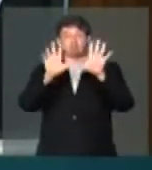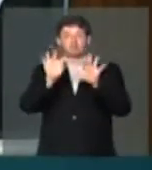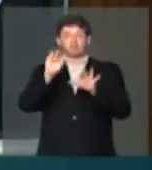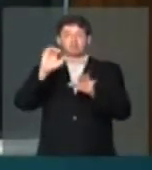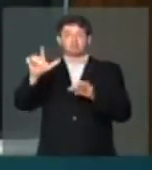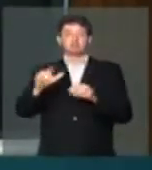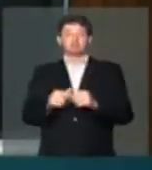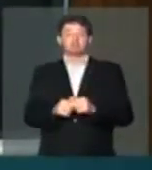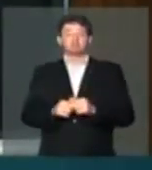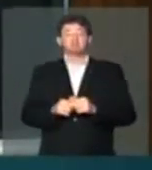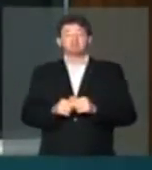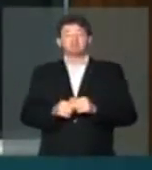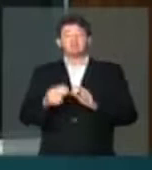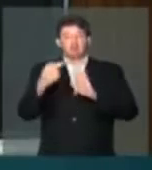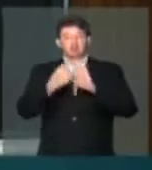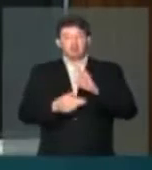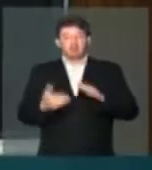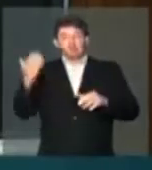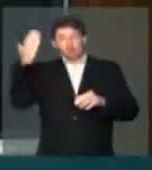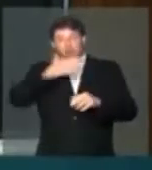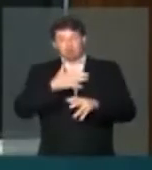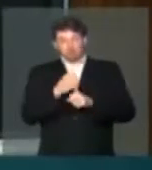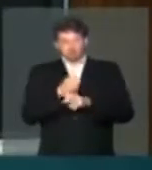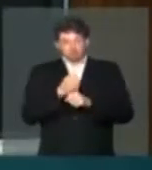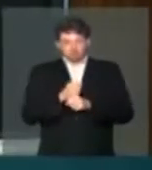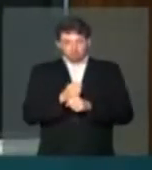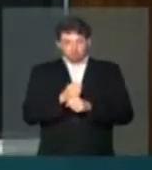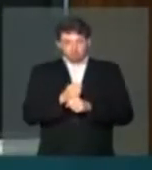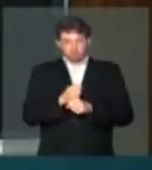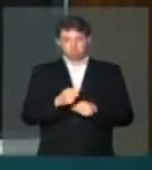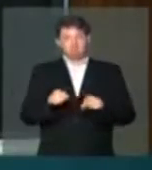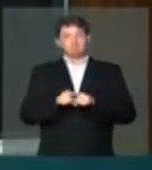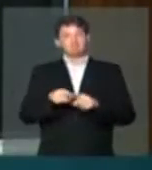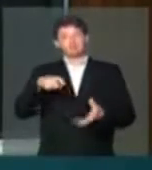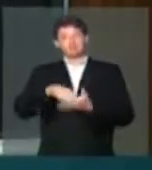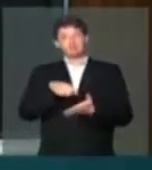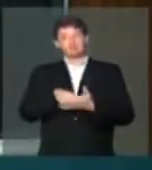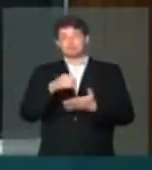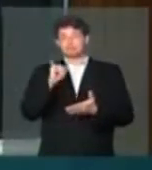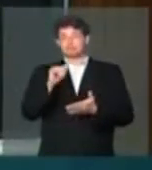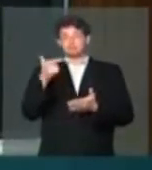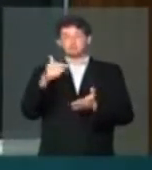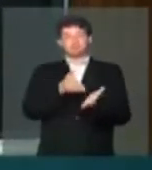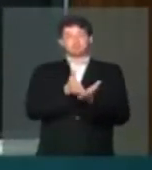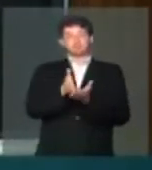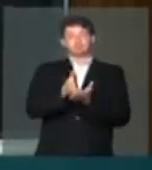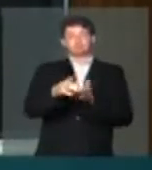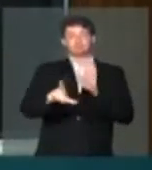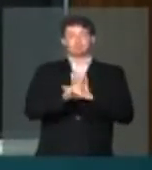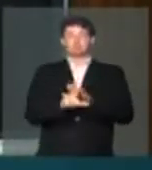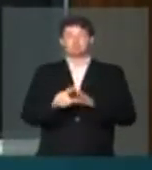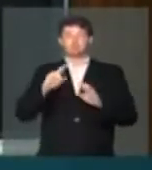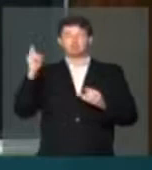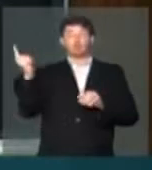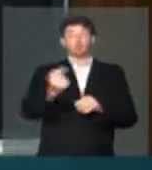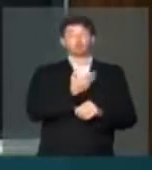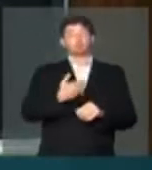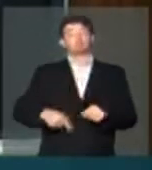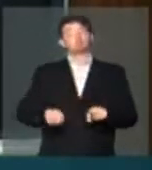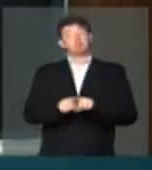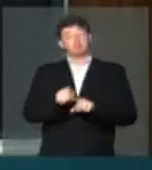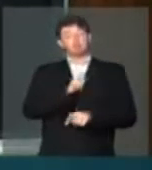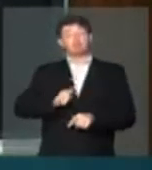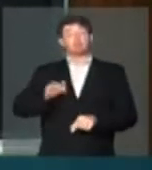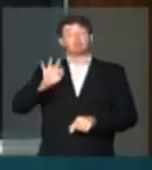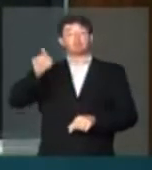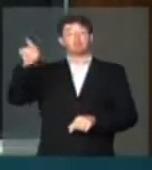fiscal, os requisitos de prestação de contas e as sanções pelo não cumprimento da lei, atingindo todo o setor público, inclusive o governo